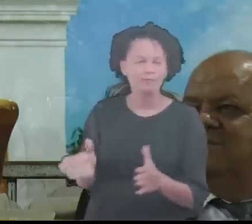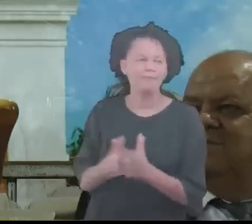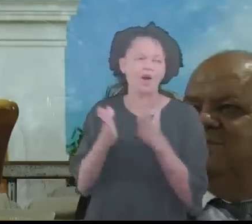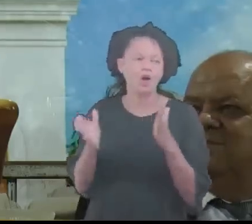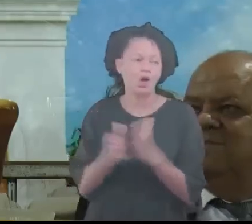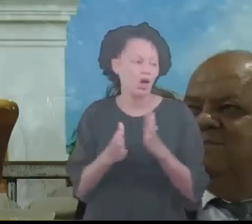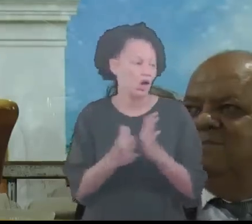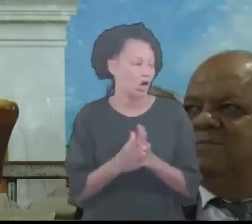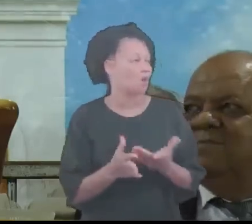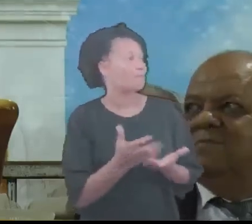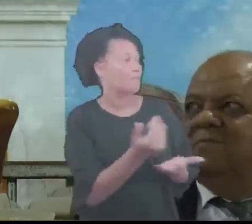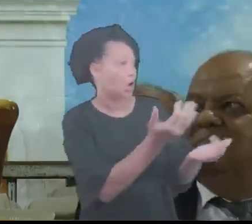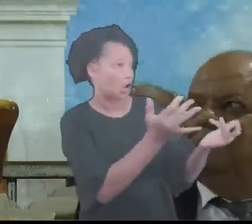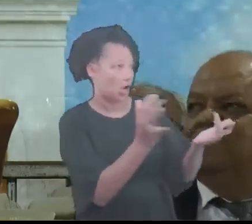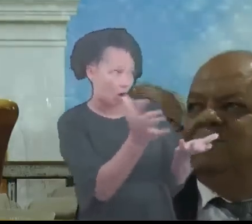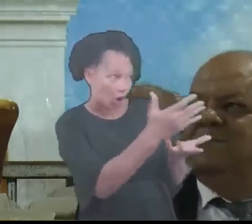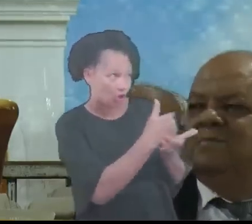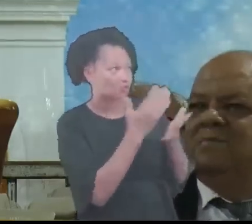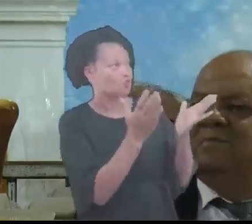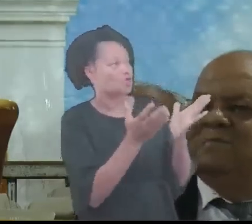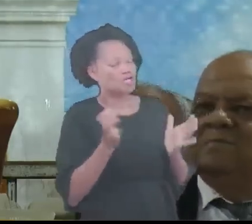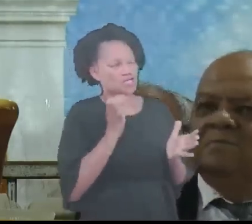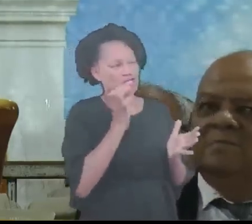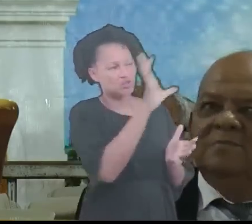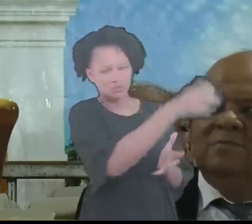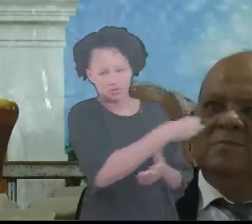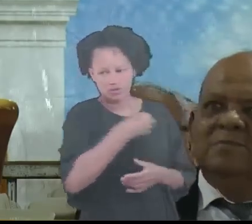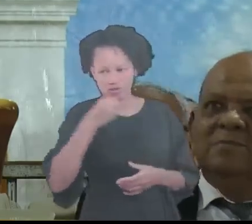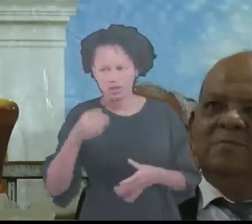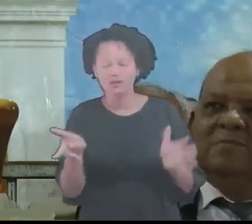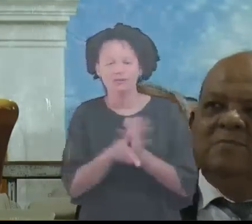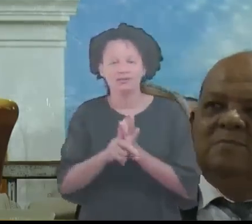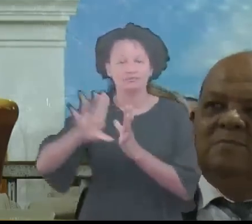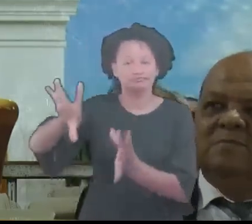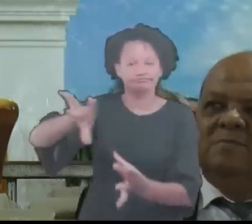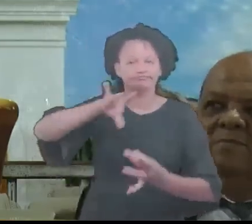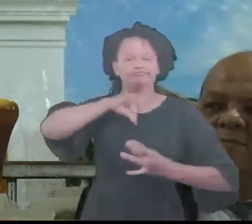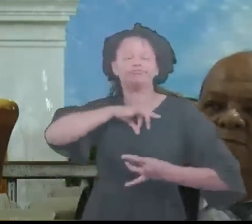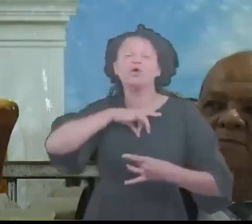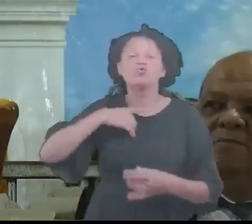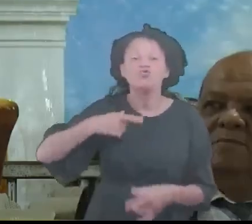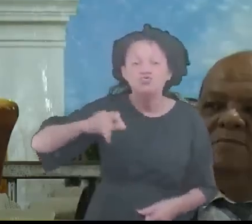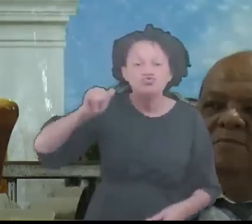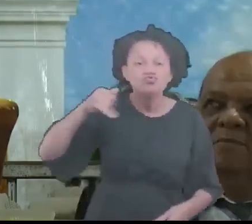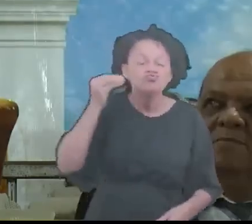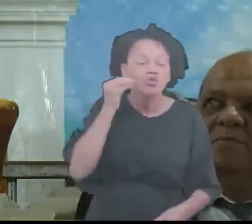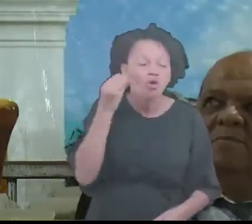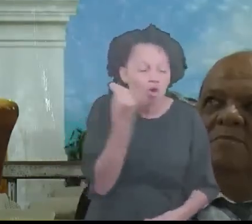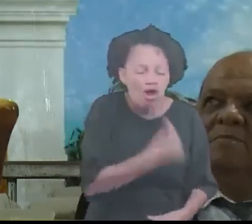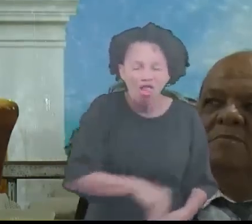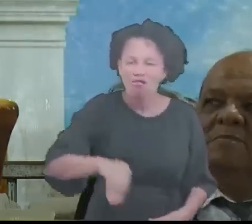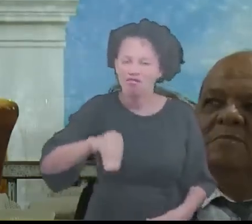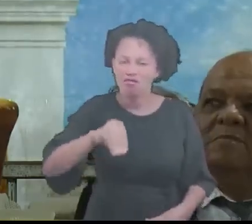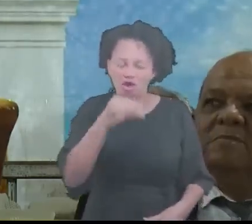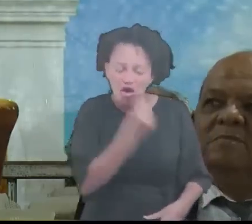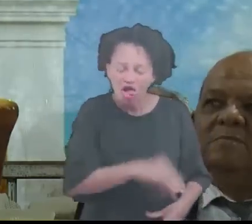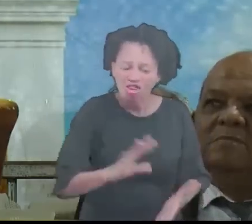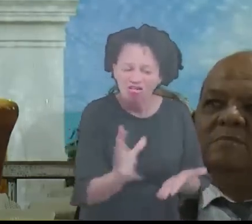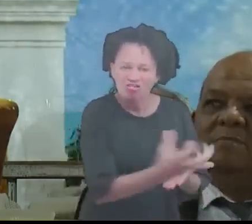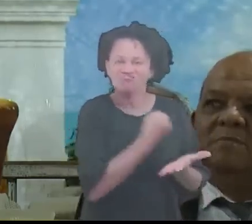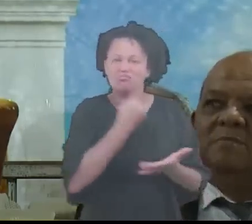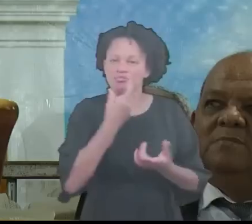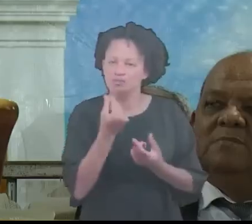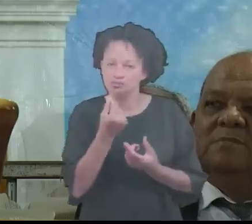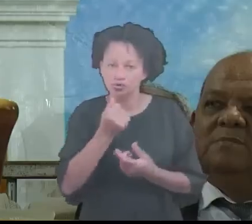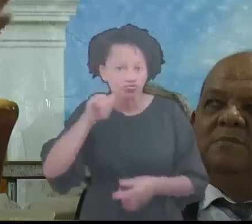olha, vamos tomar do rico para dar ao pobre, é o espírito de Judas Iscariotes. ele quer roubar o dinheiro. Louvado seja Deus,